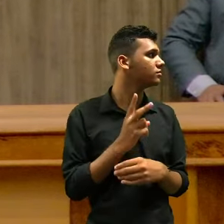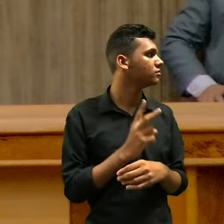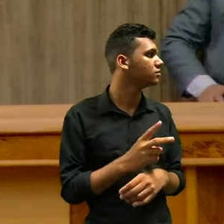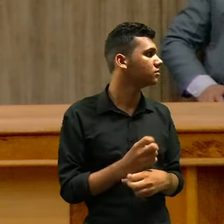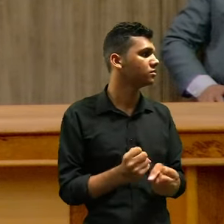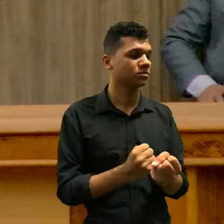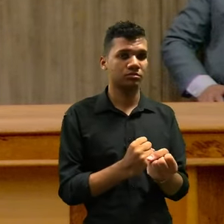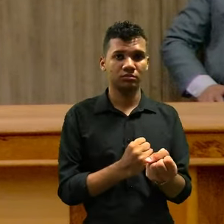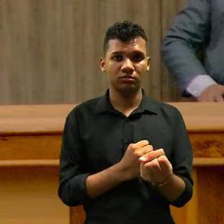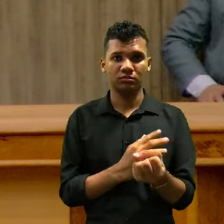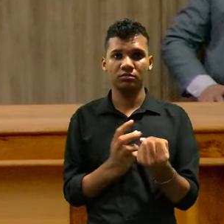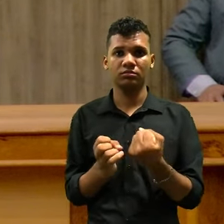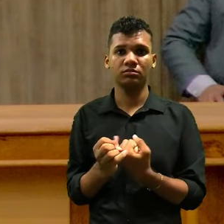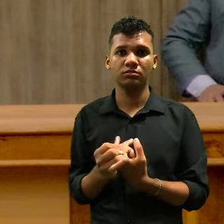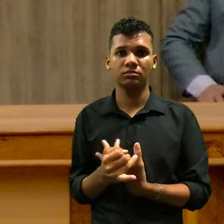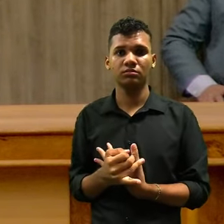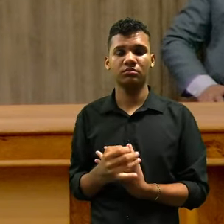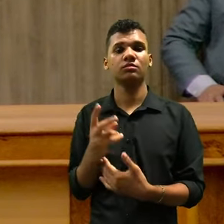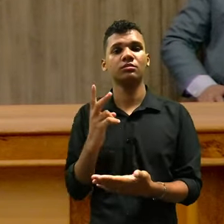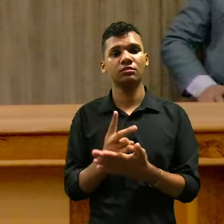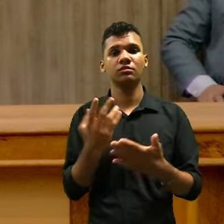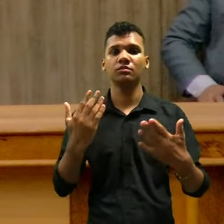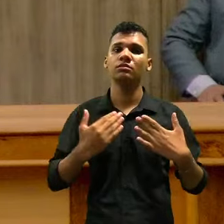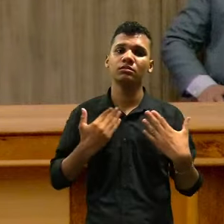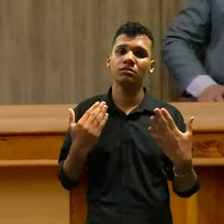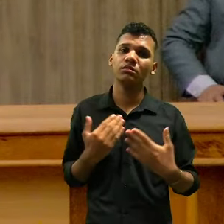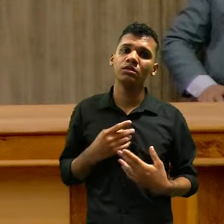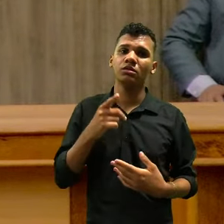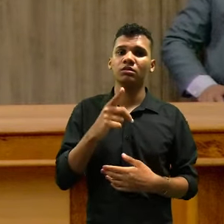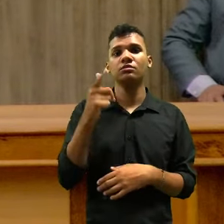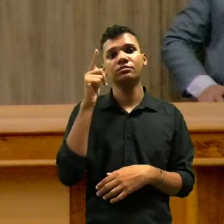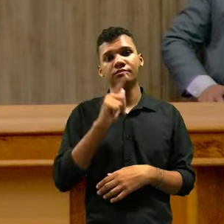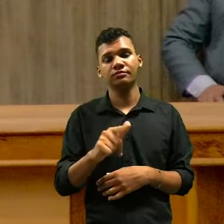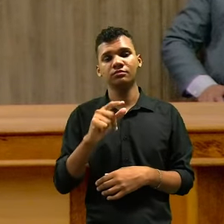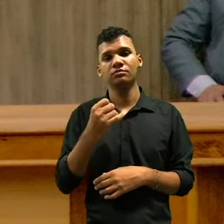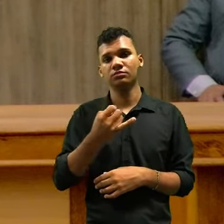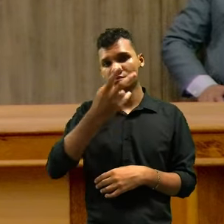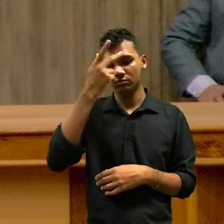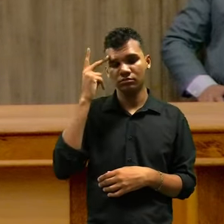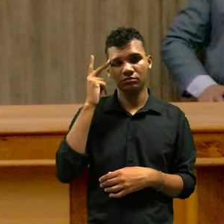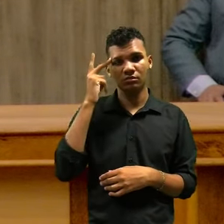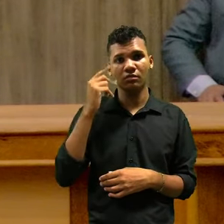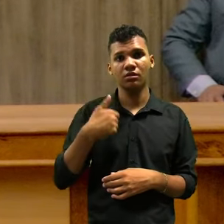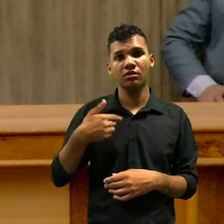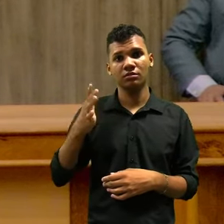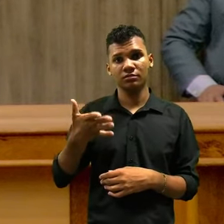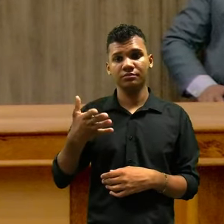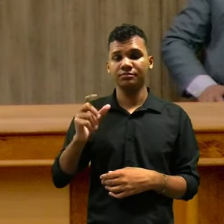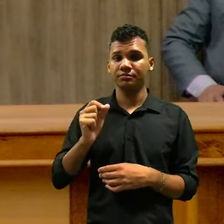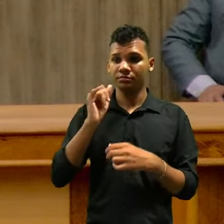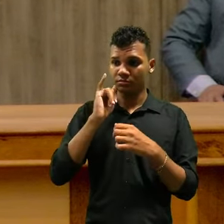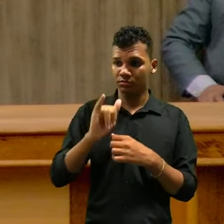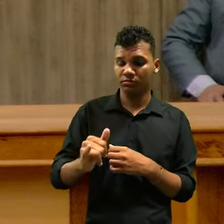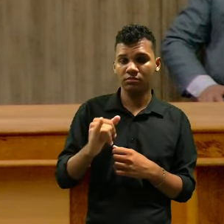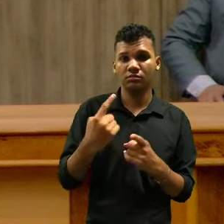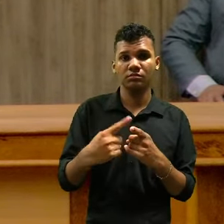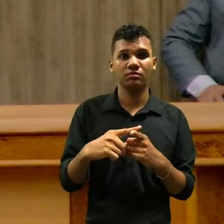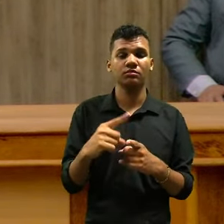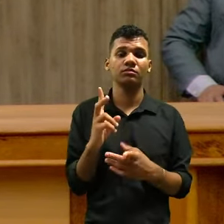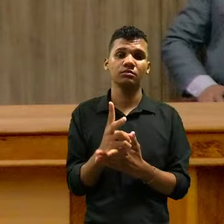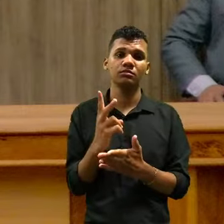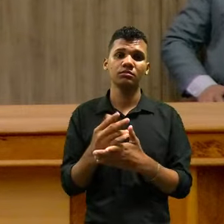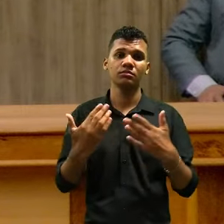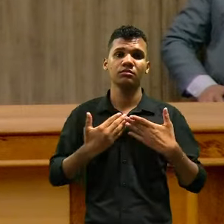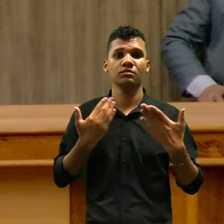Rara no Grego é alegria que pode ser alegria que você recebe de alguém eu vi o Dr Gilberto piquero explicando dizendo que alegria é